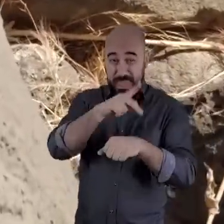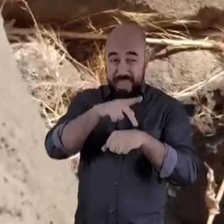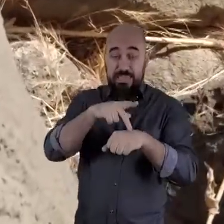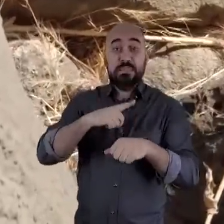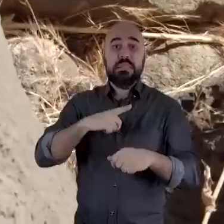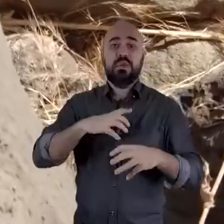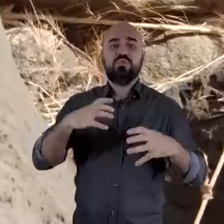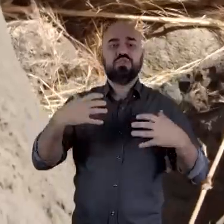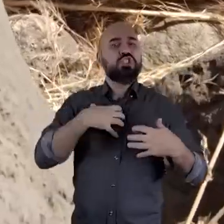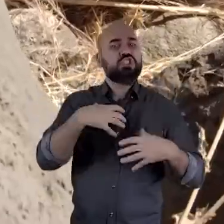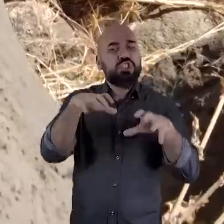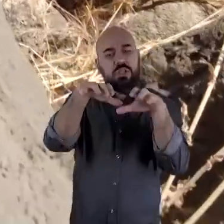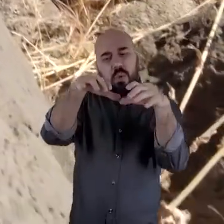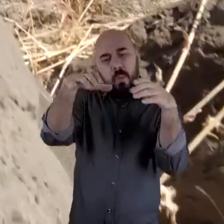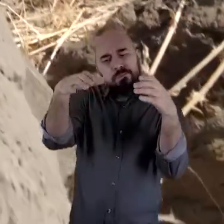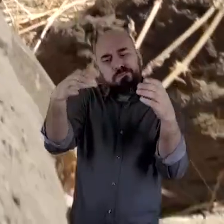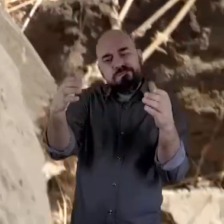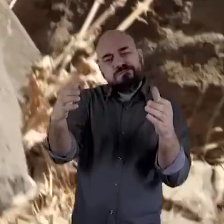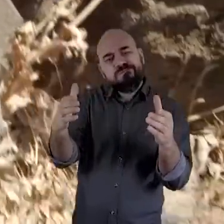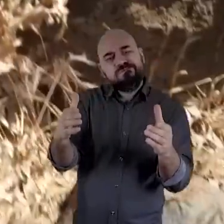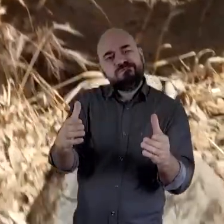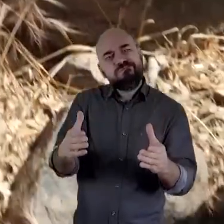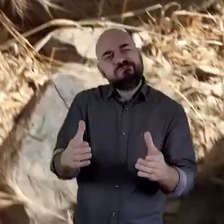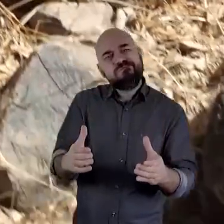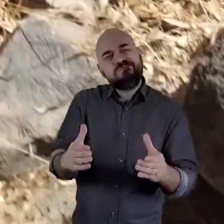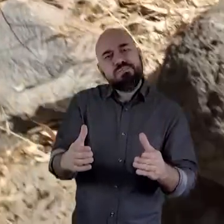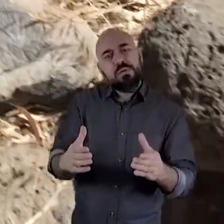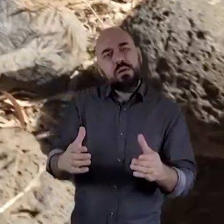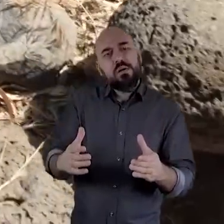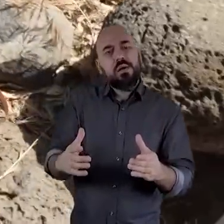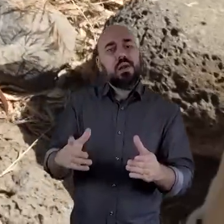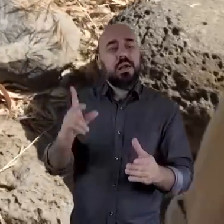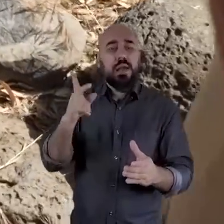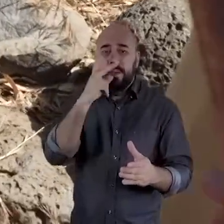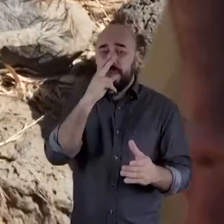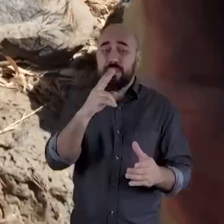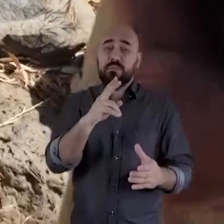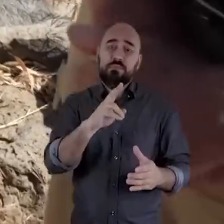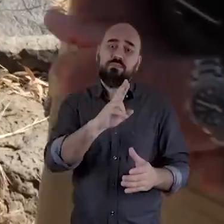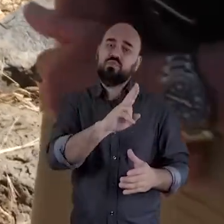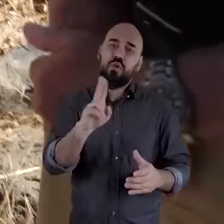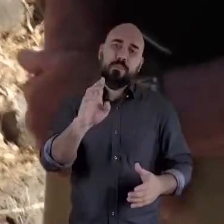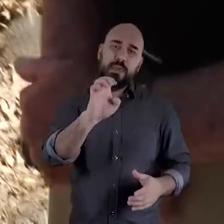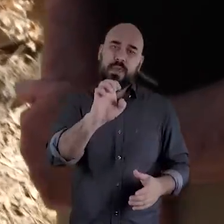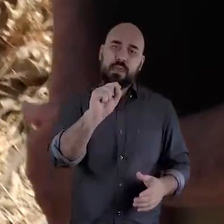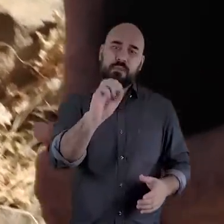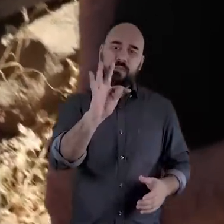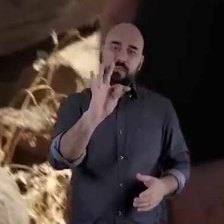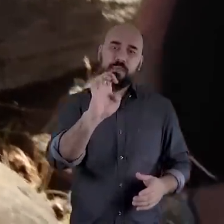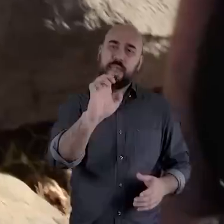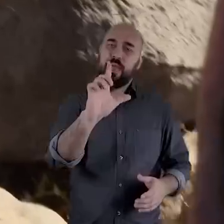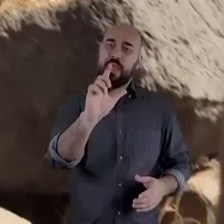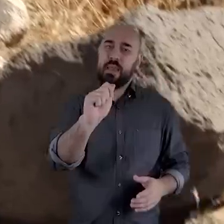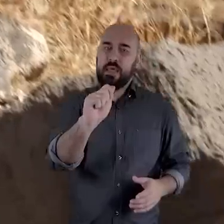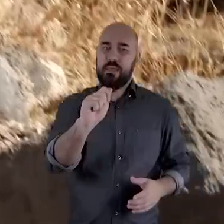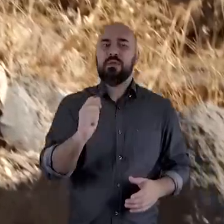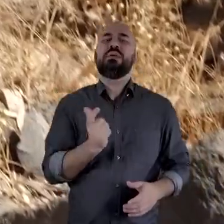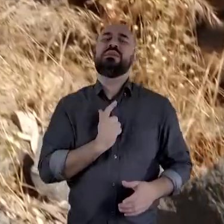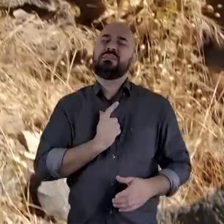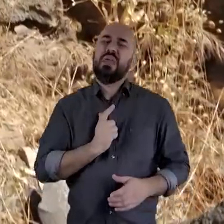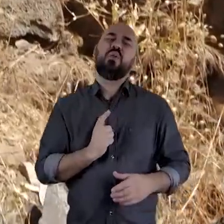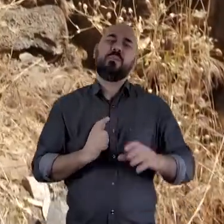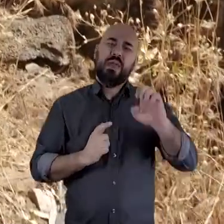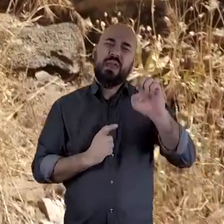um formato como se fosse aquilo que nós chamamos em arqueologia de estela. Inclusive tem uma estela